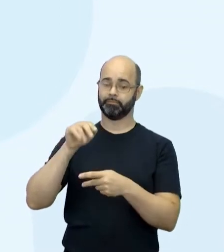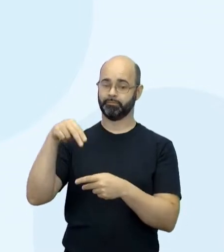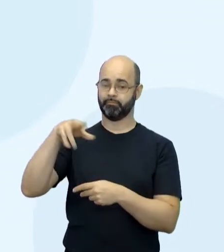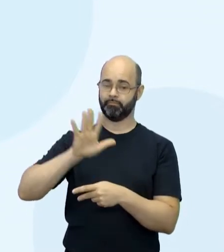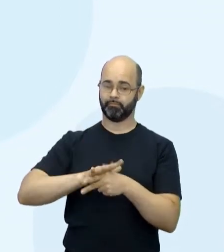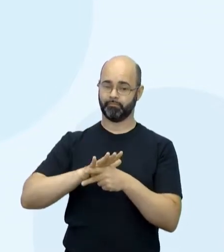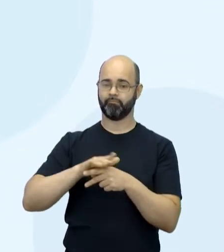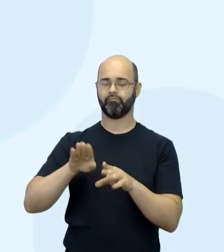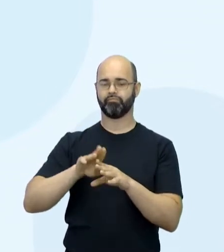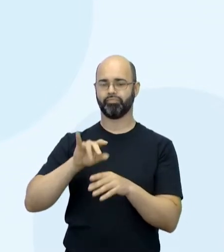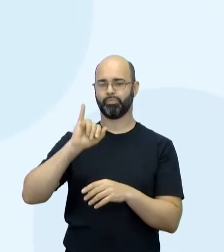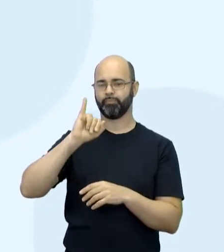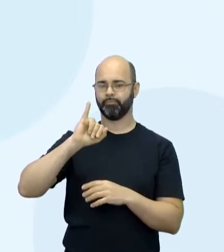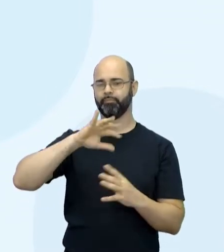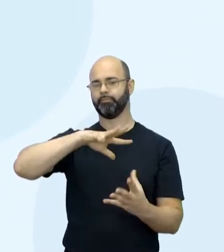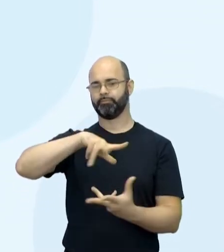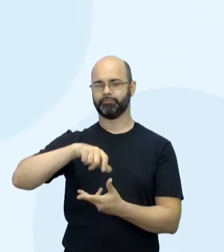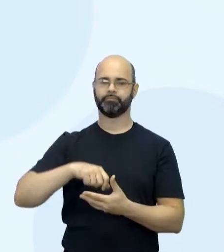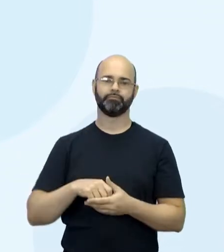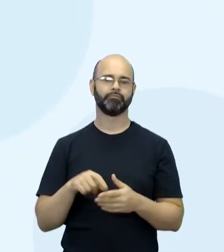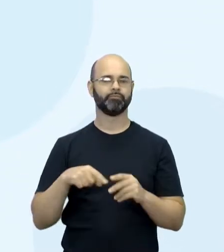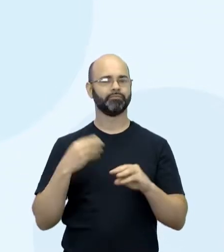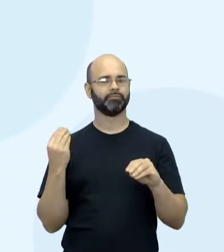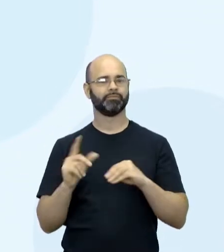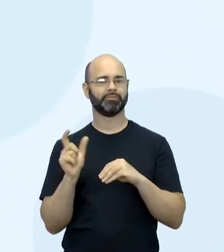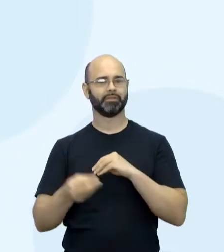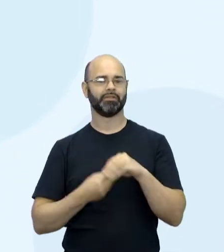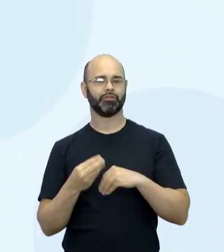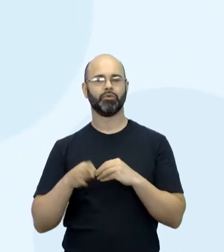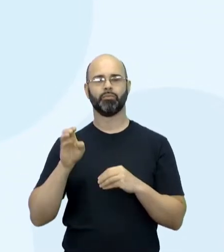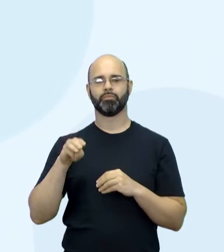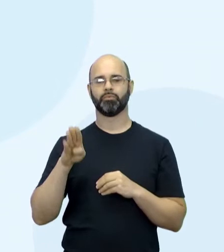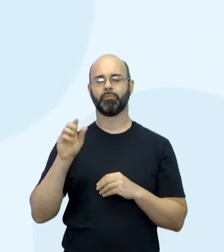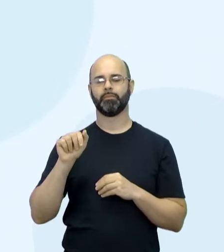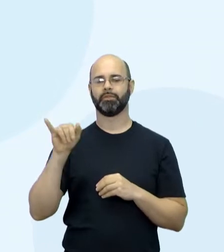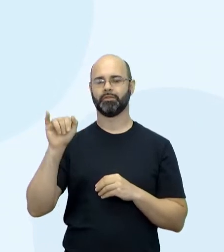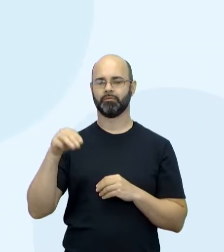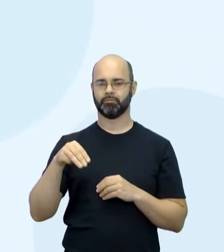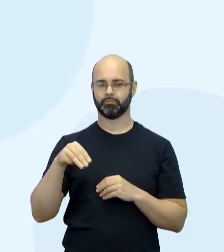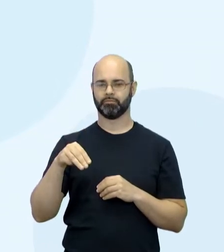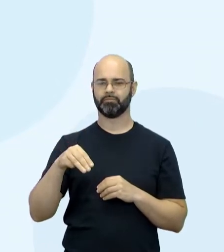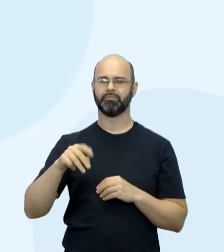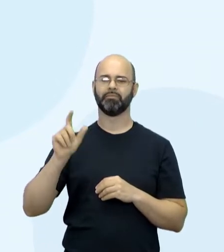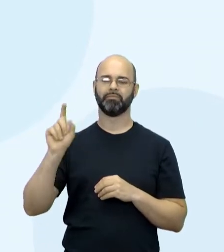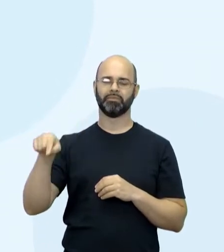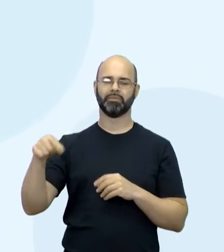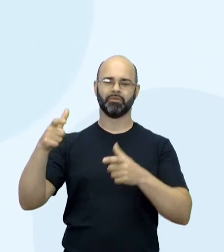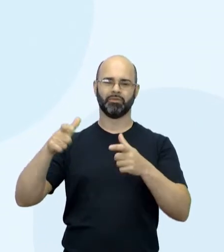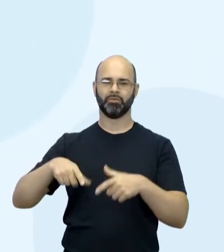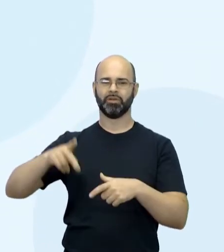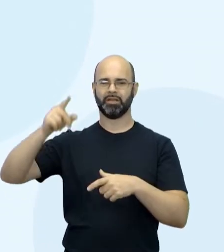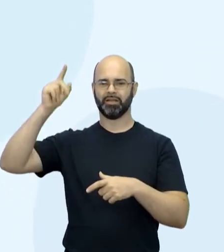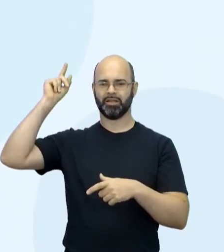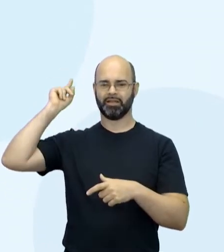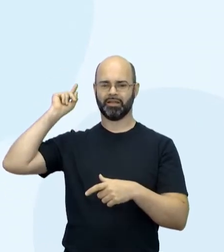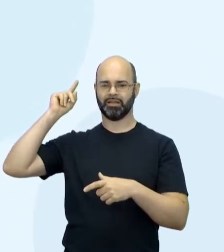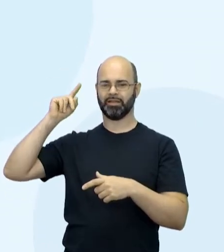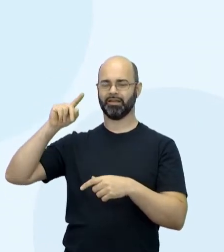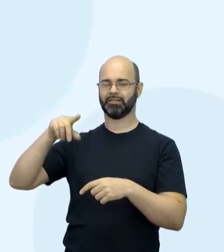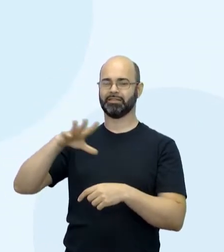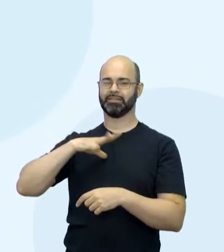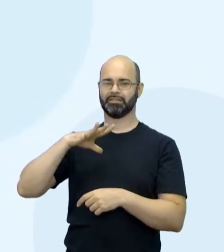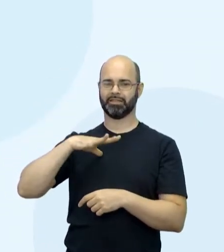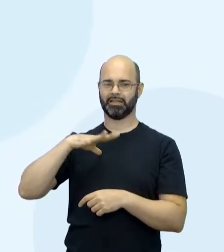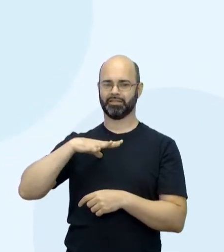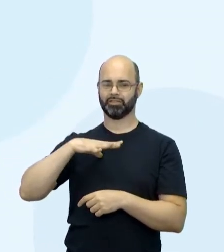nome Bollywood surge da fusão de Bombaim, que era o antigo nome da cidade de Mumbai, cidade onde